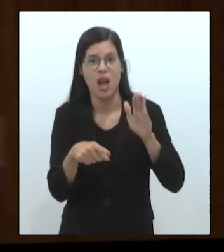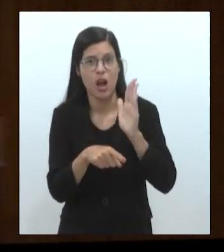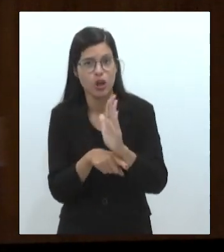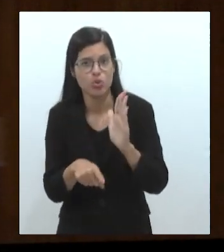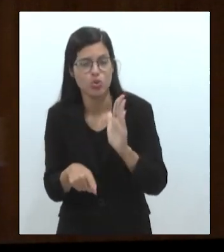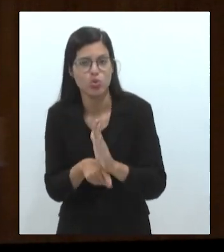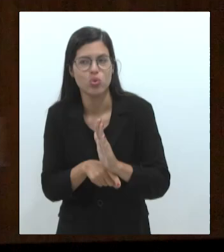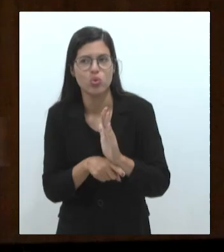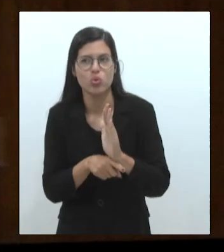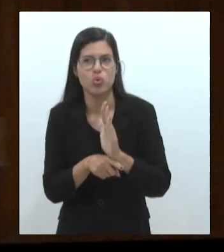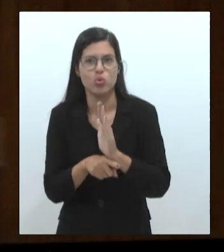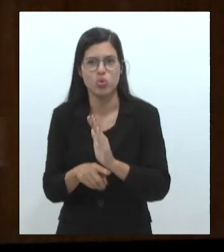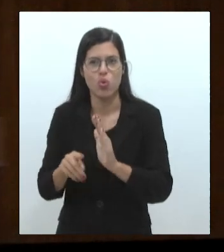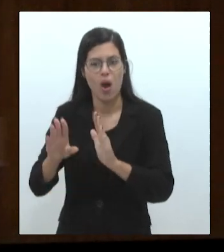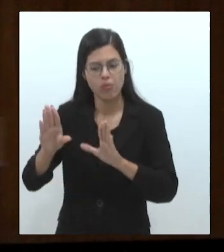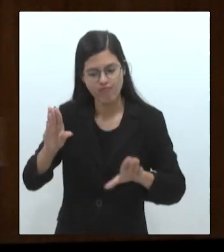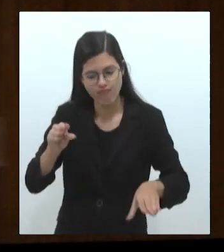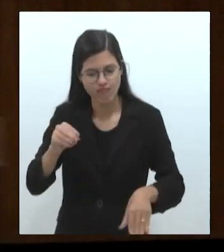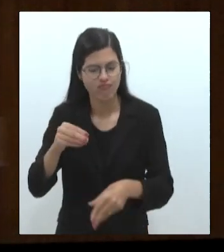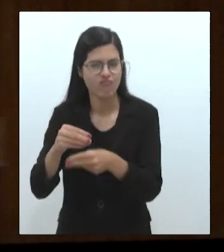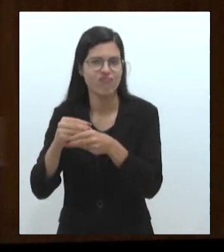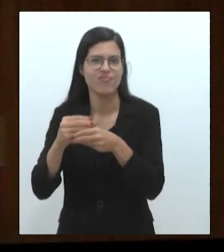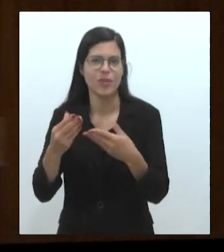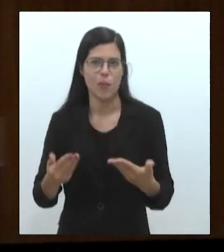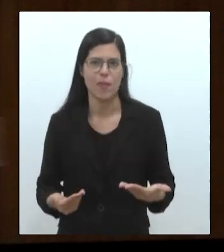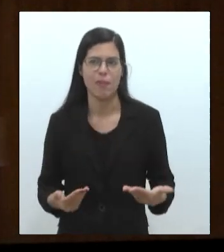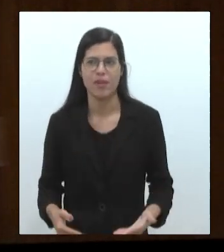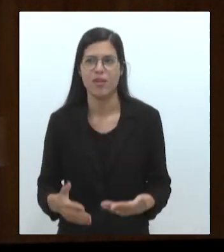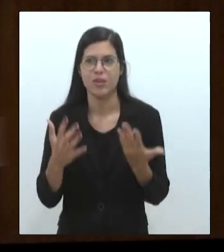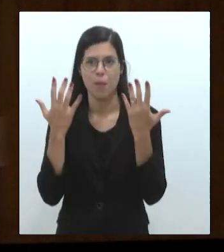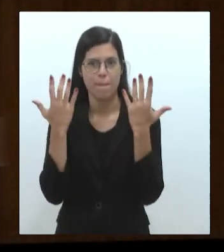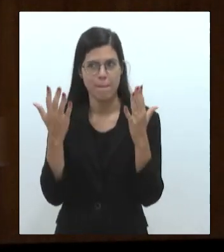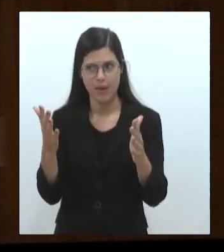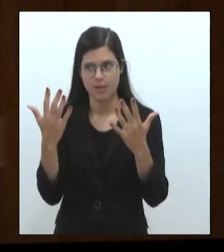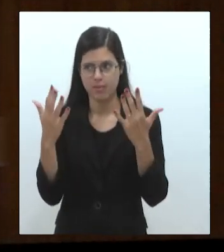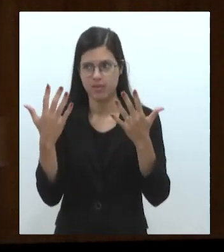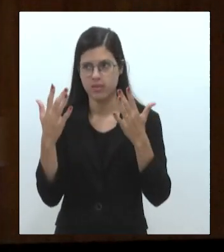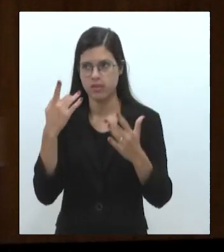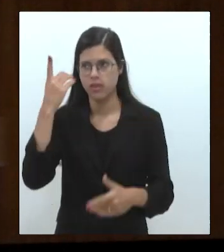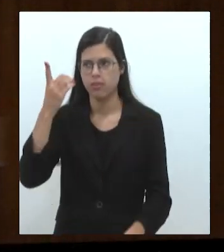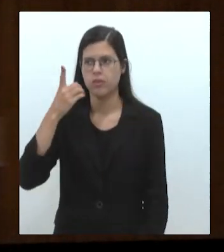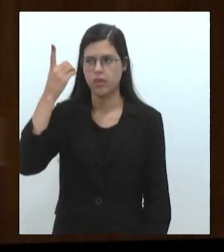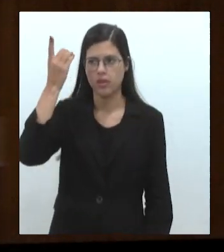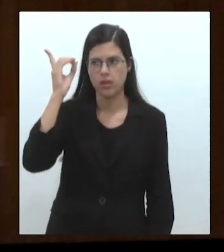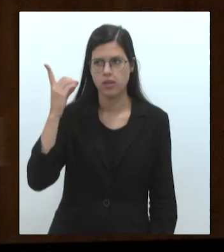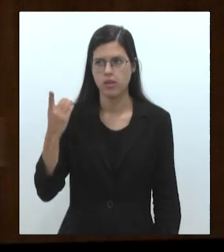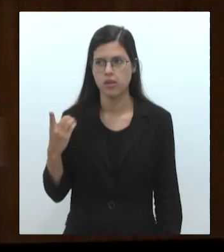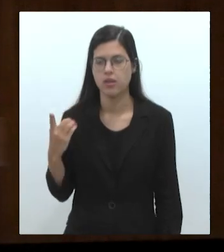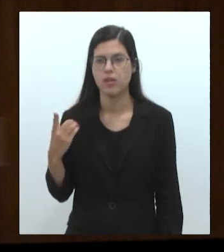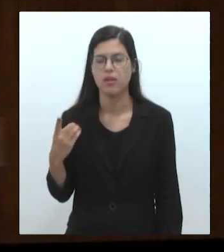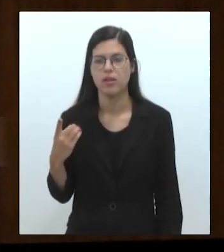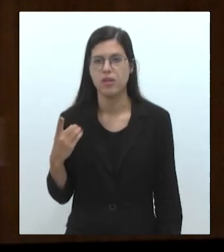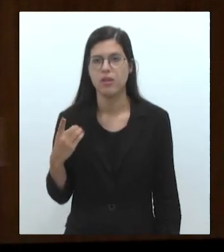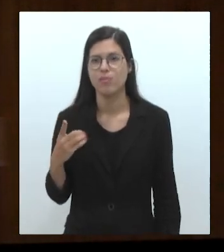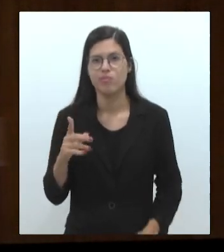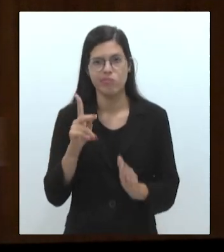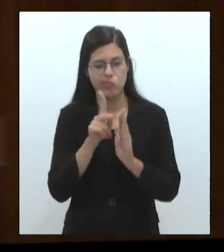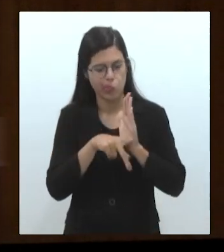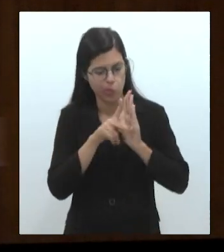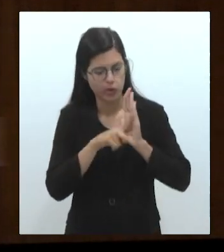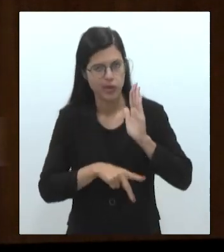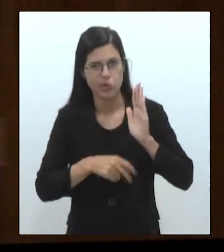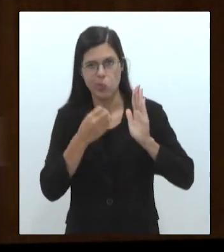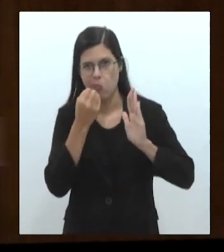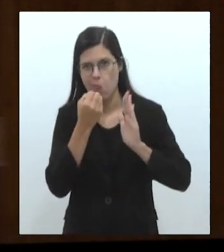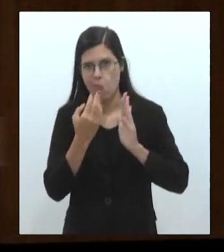e fazer um manto verde. Então, estou parabenizando a deputada Dani Monteiro, o projeto muito bom,